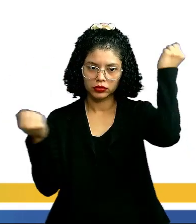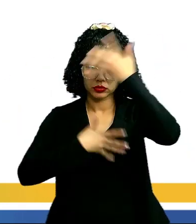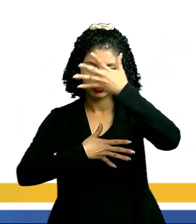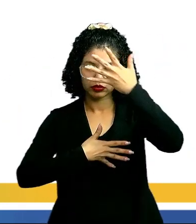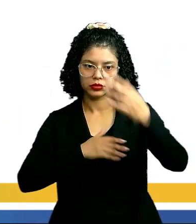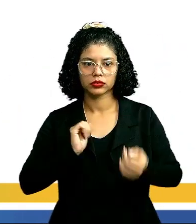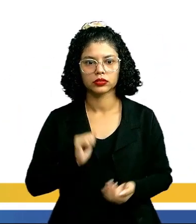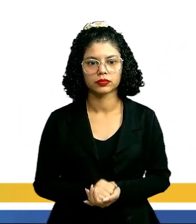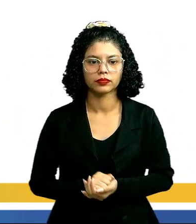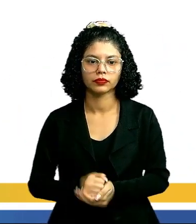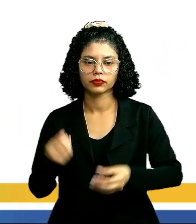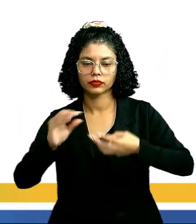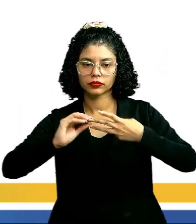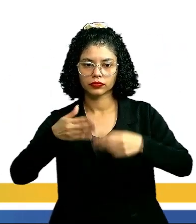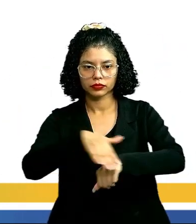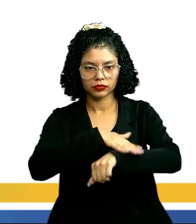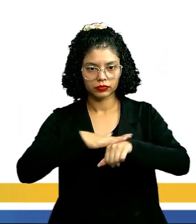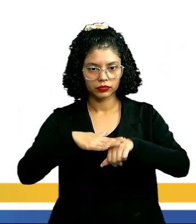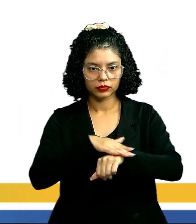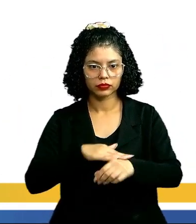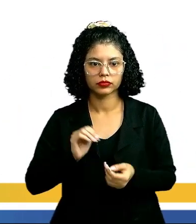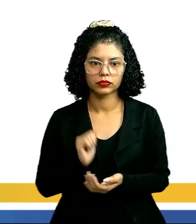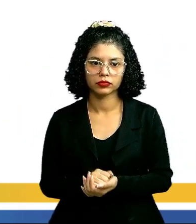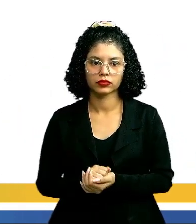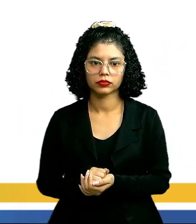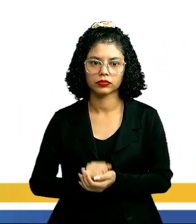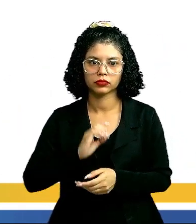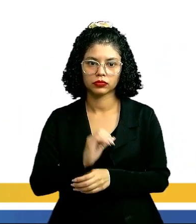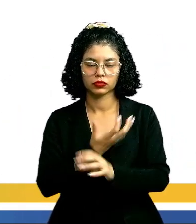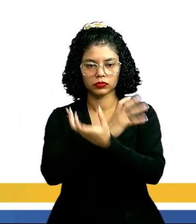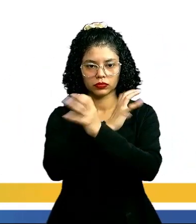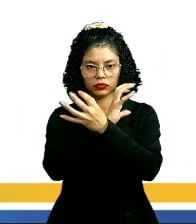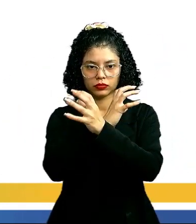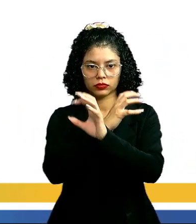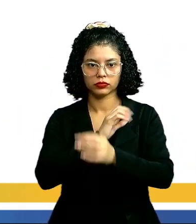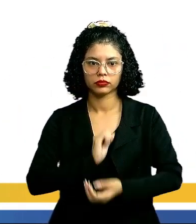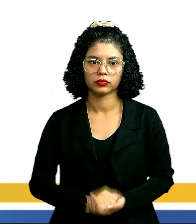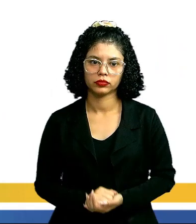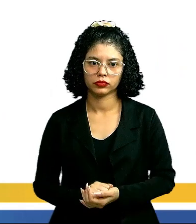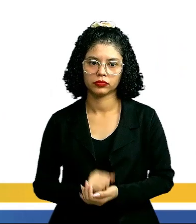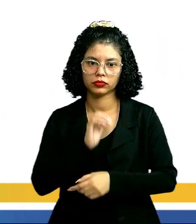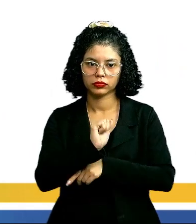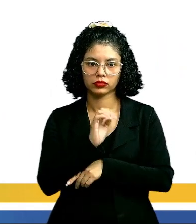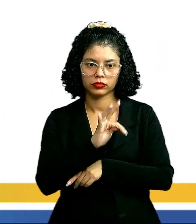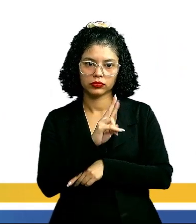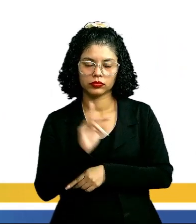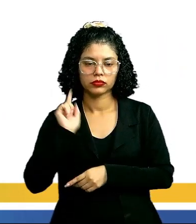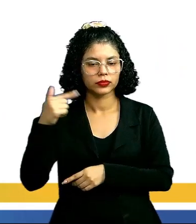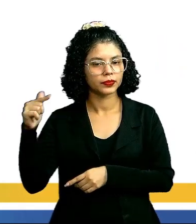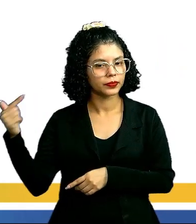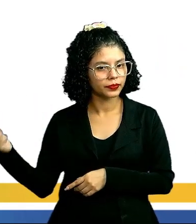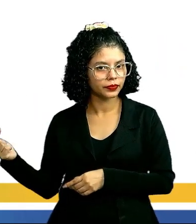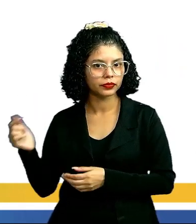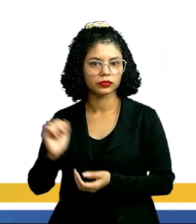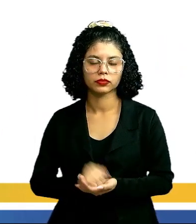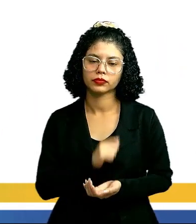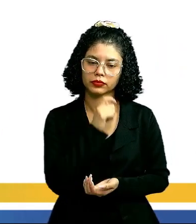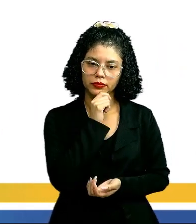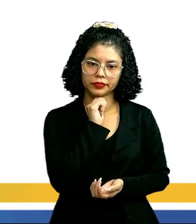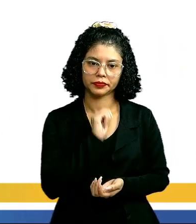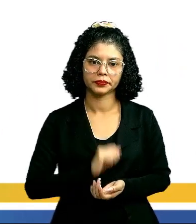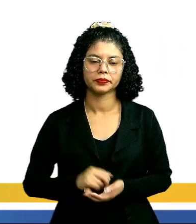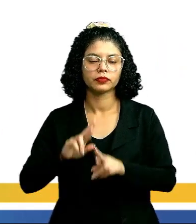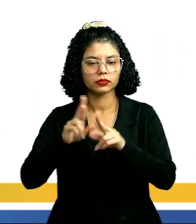nossas células epiteliais, os nossos osteócitos, os nossos adipócitos e todas as demais